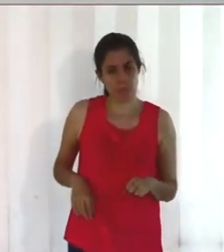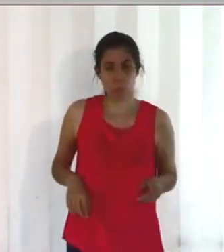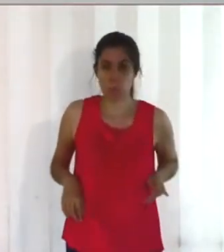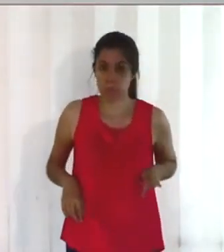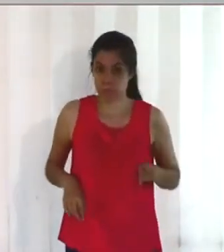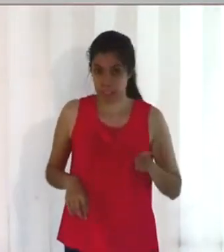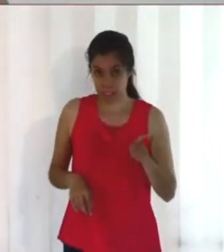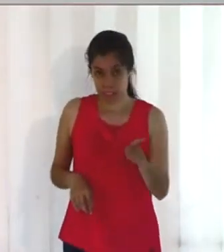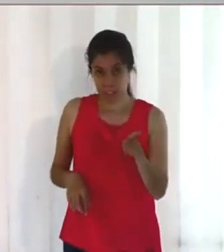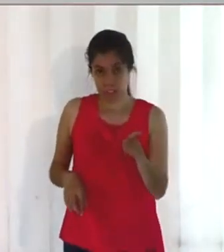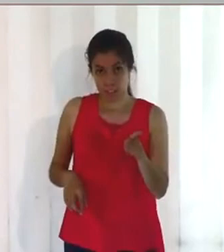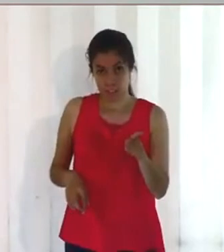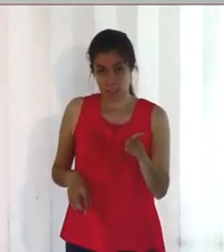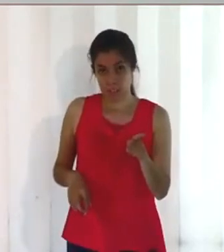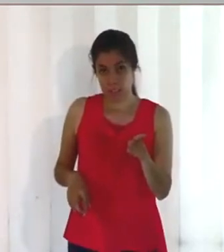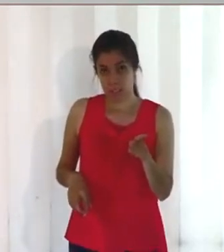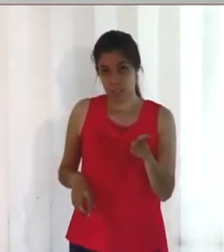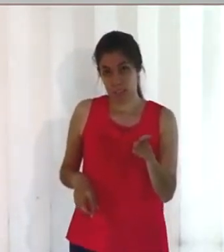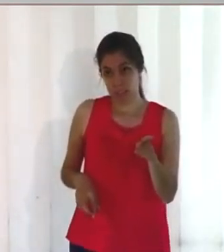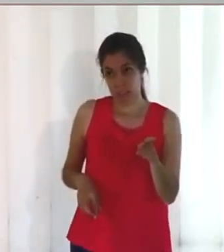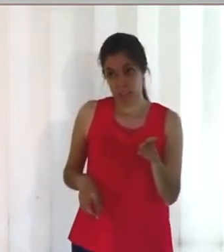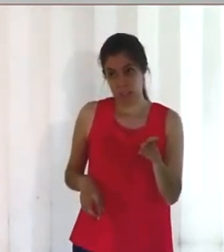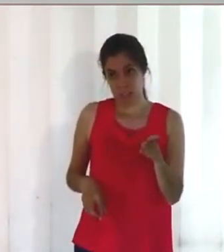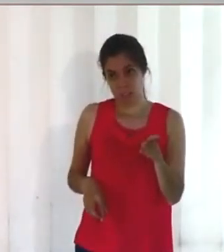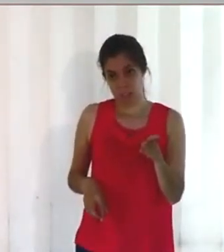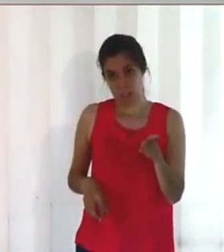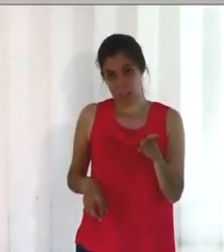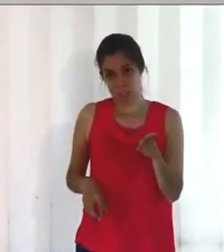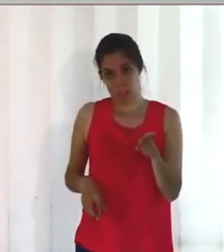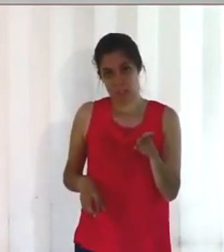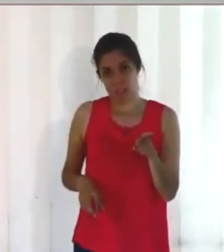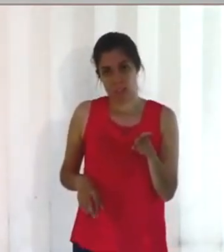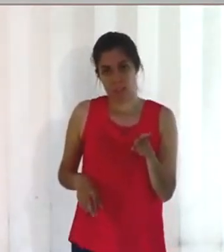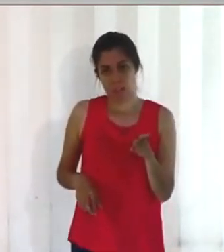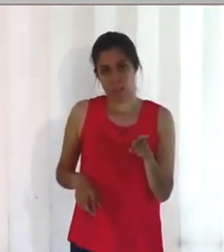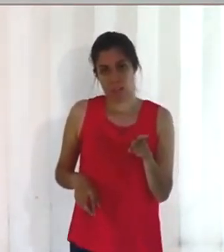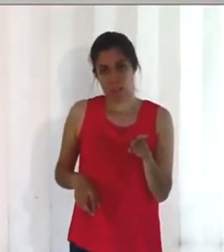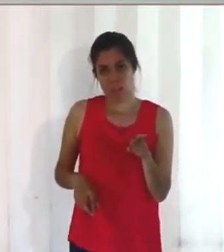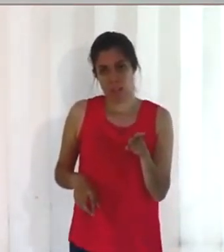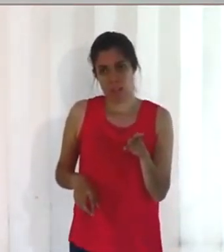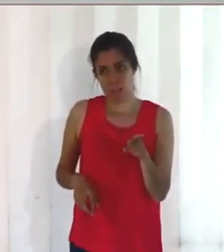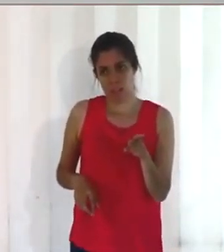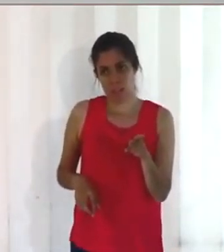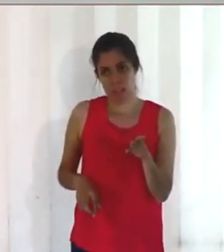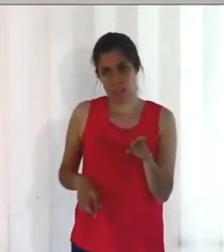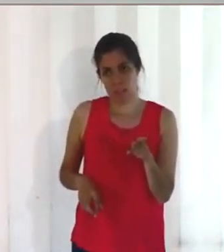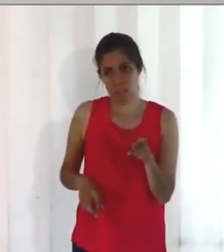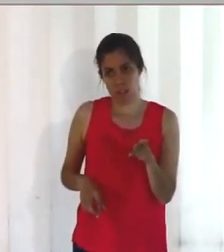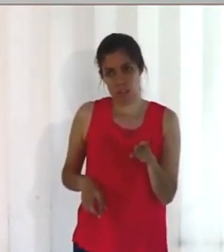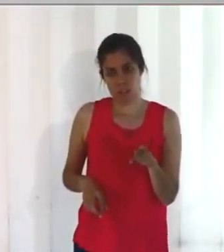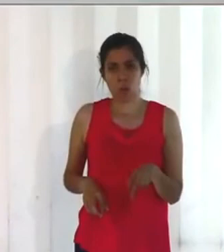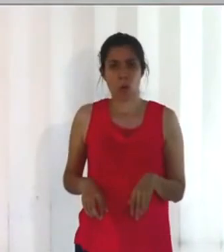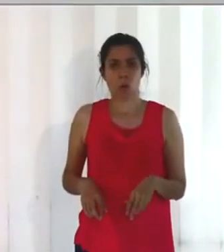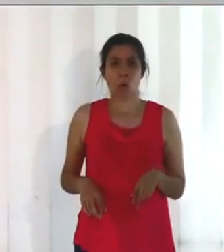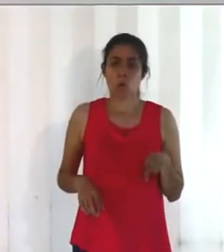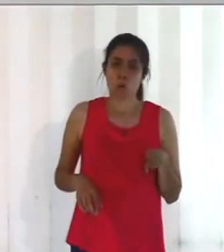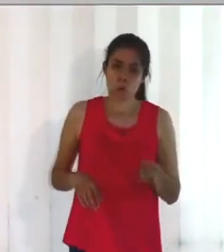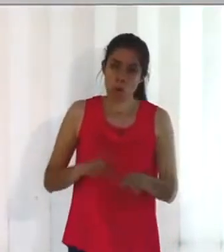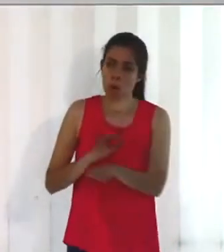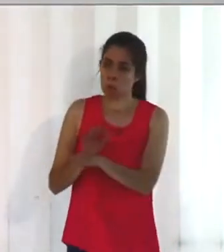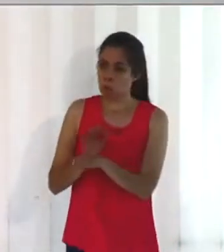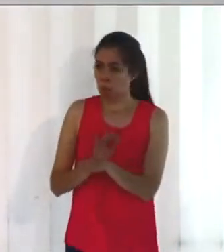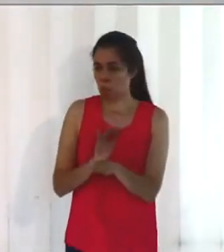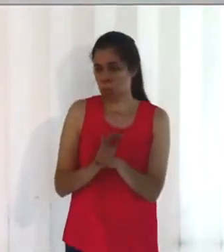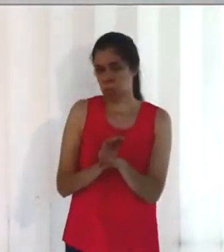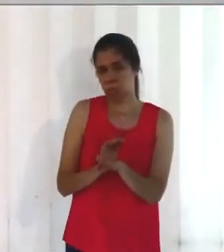continuaremos com as medidas sanitárias, cuidando? Ou será que diremos, graças a Deus passou a pandemia, podemos voltar